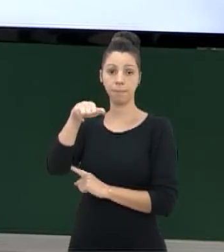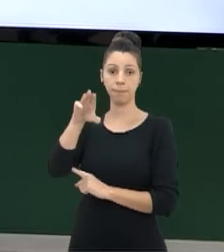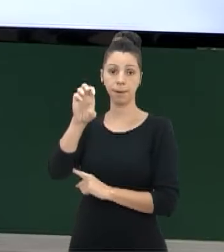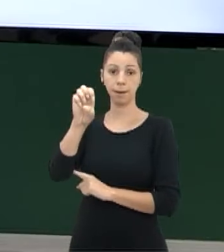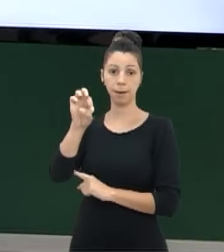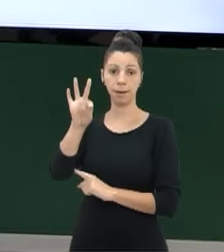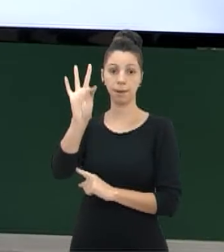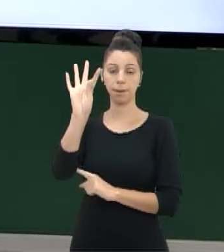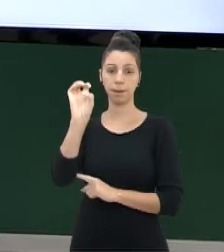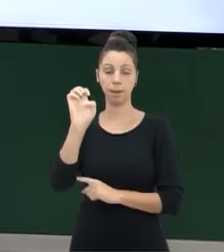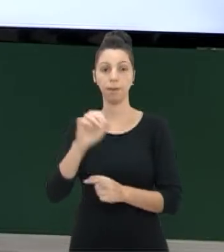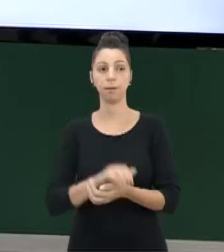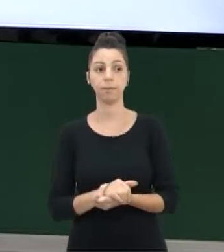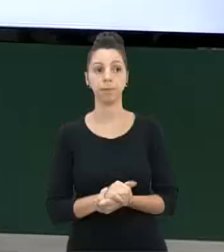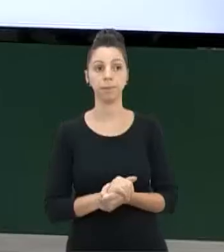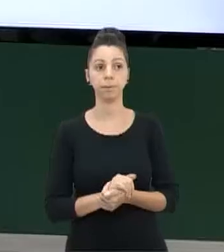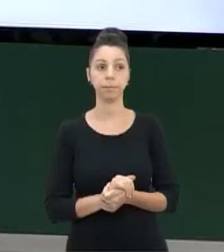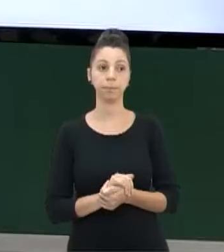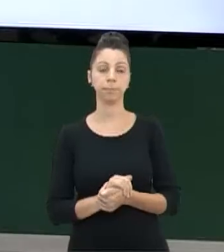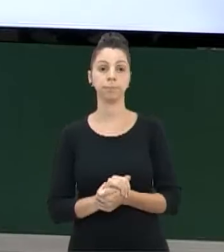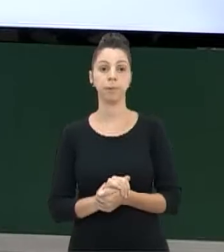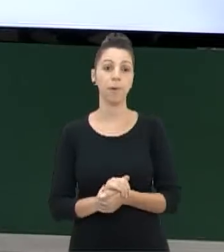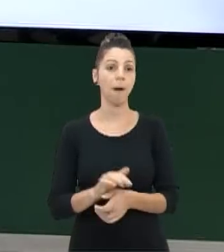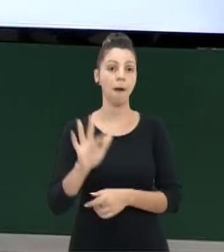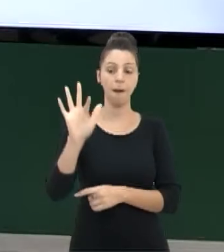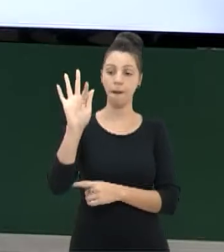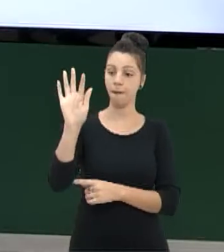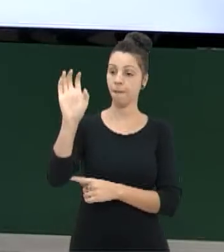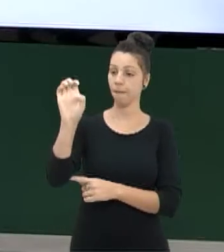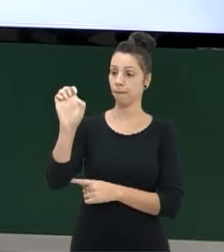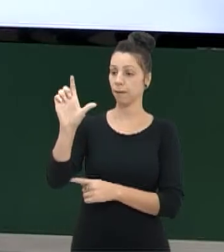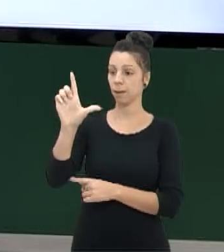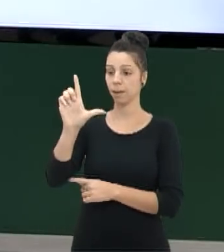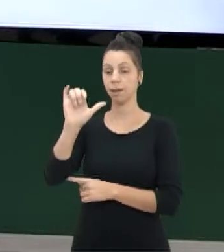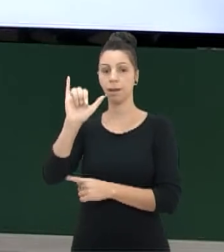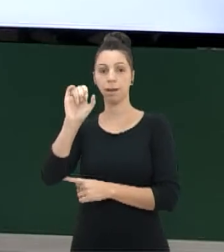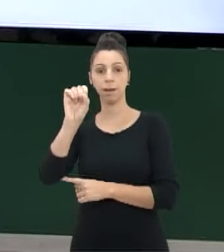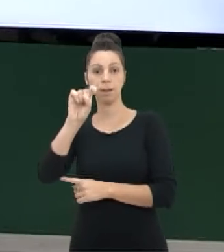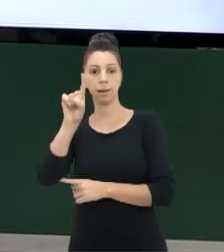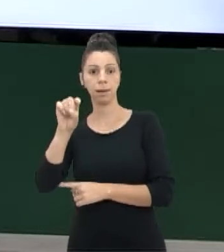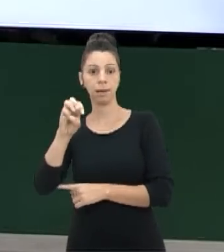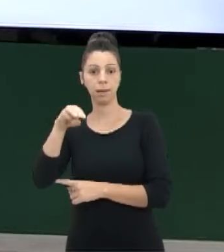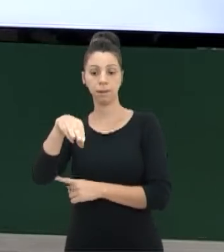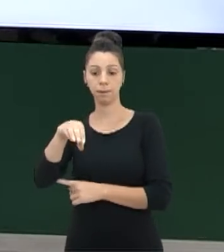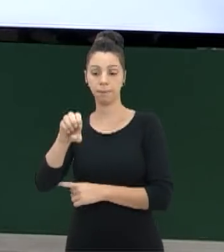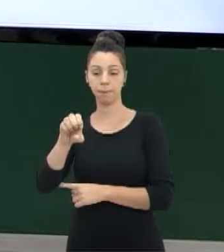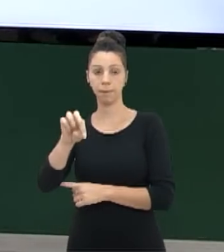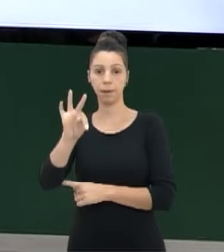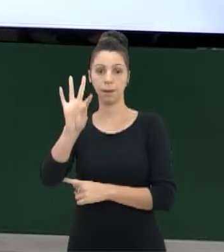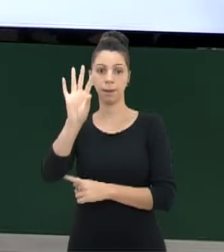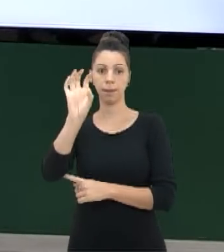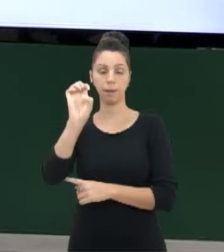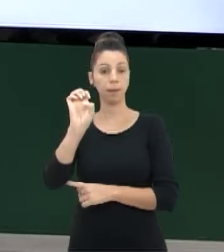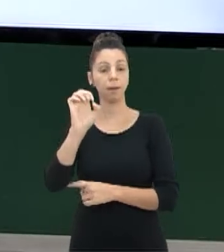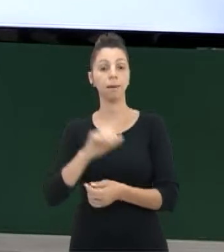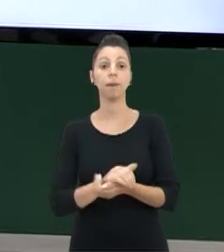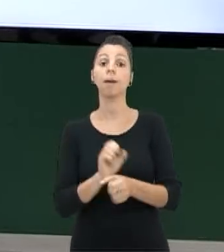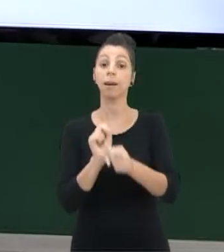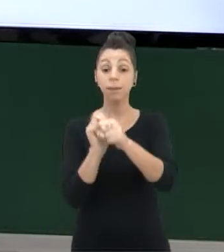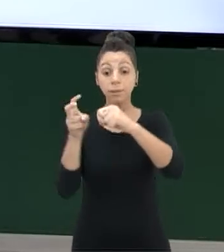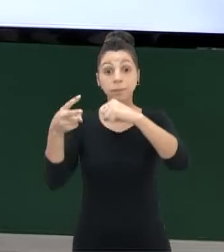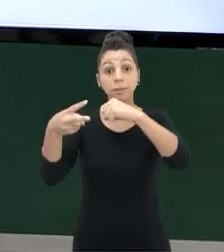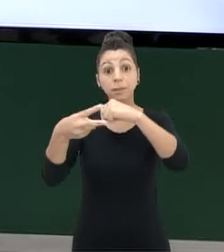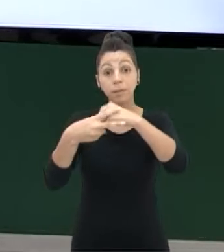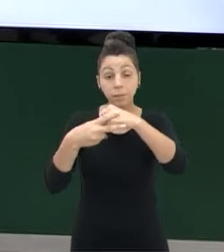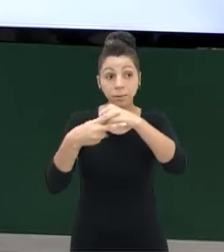ok? D, felizmente tudo voltou ao normal. Felizmente, advérbio.